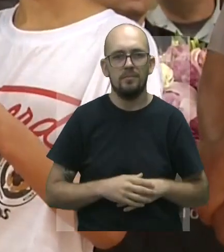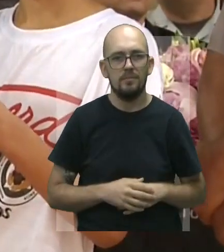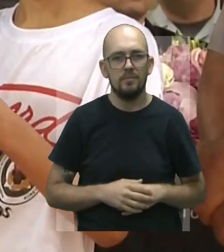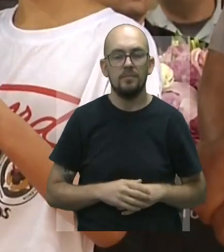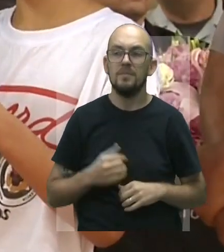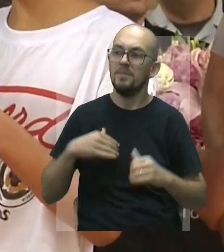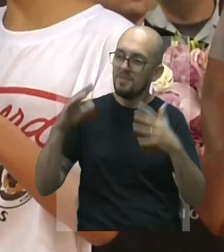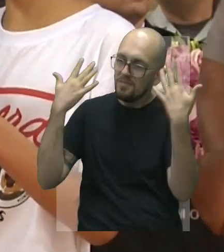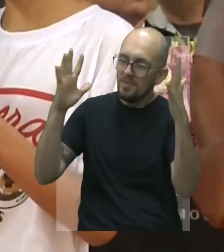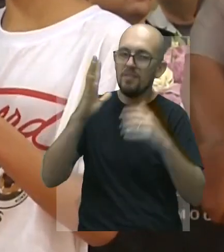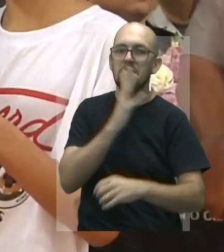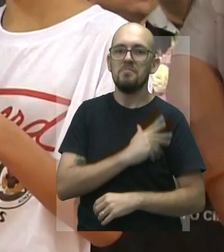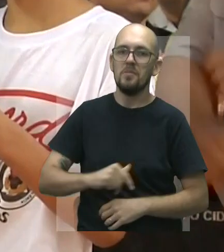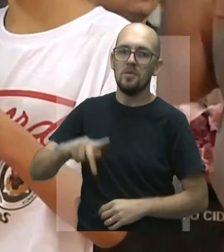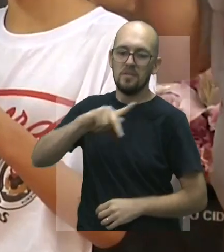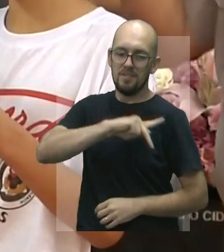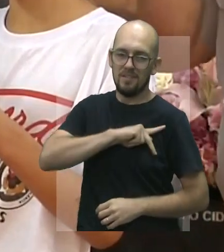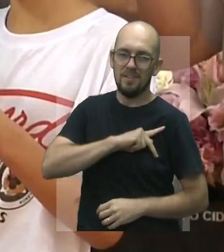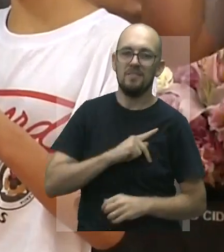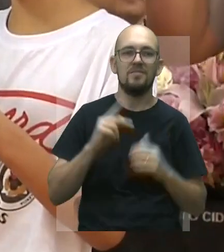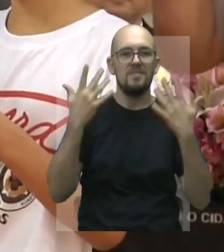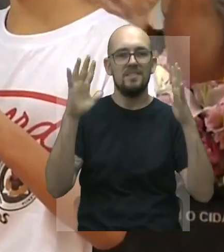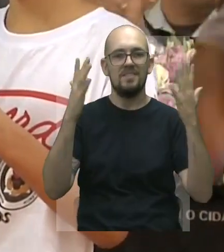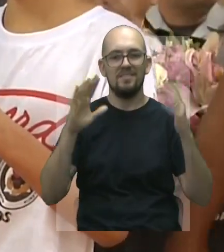Viva o Proerd!